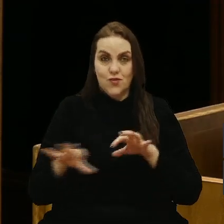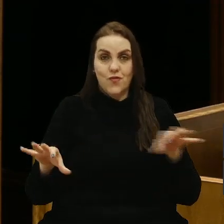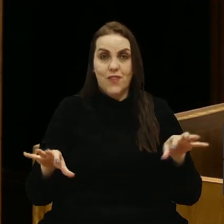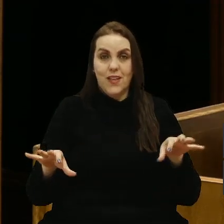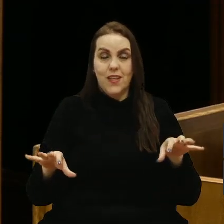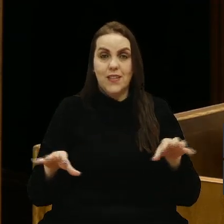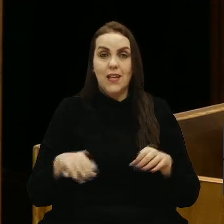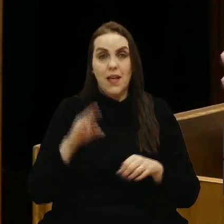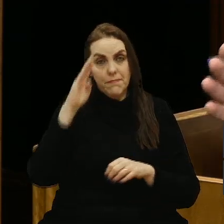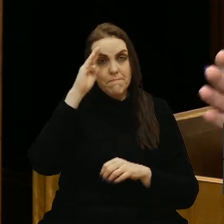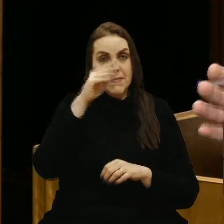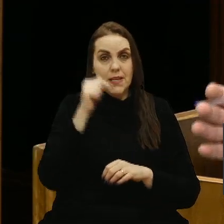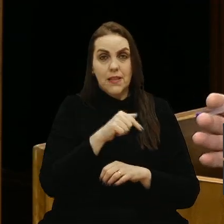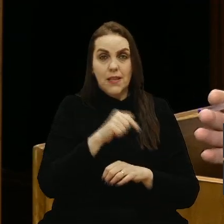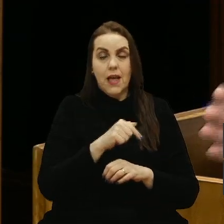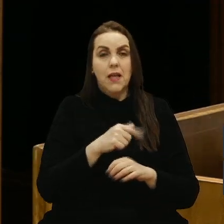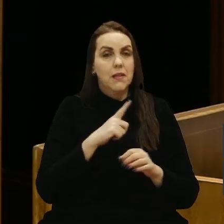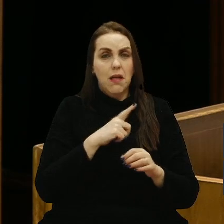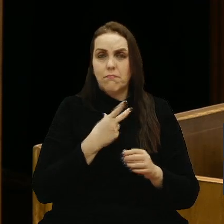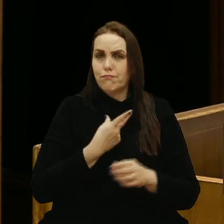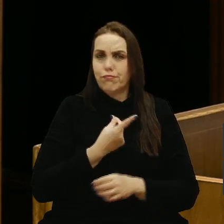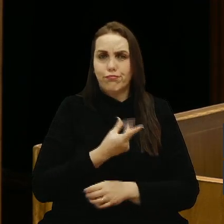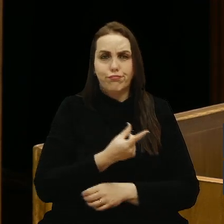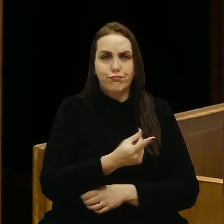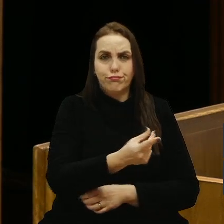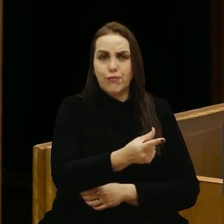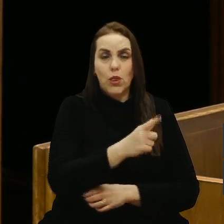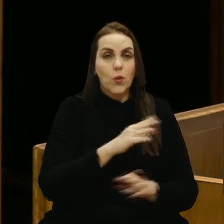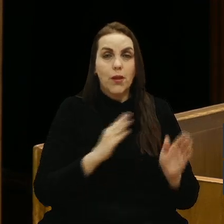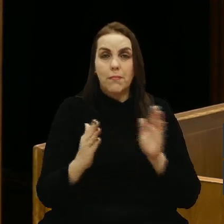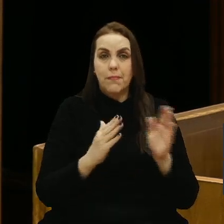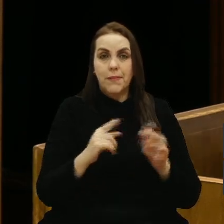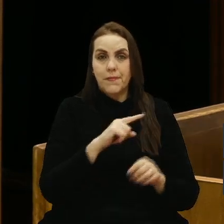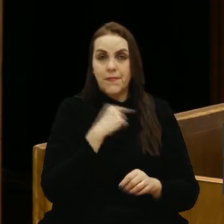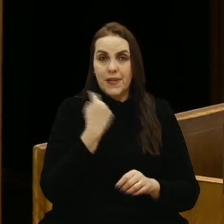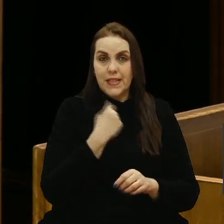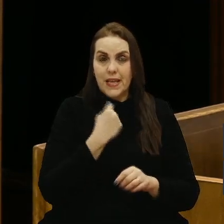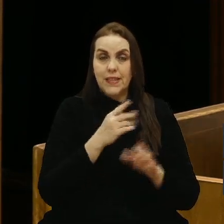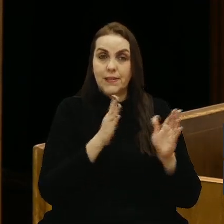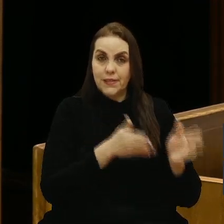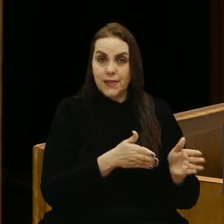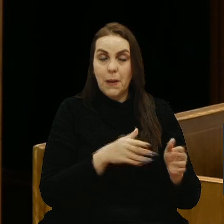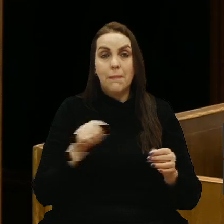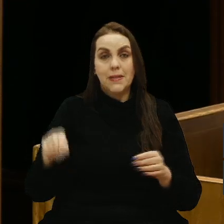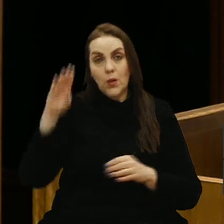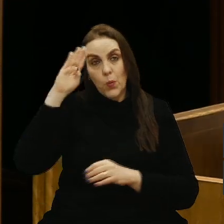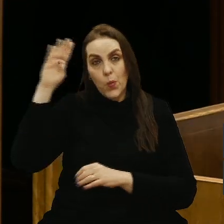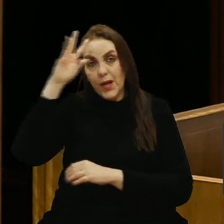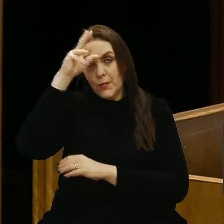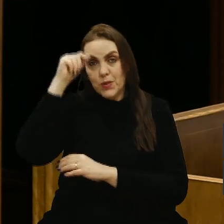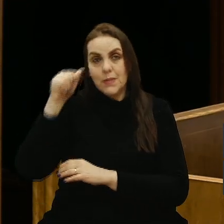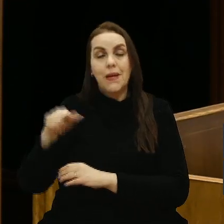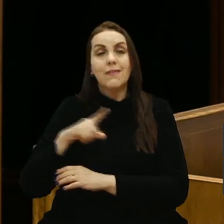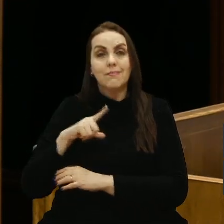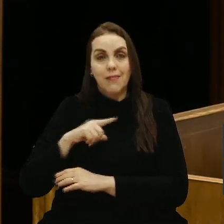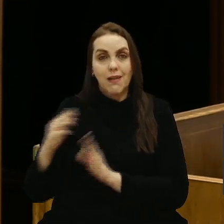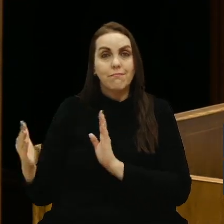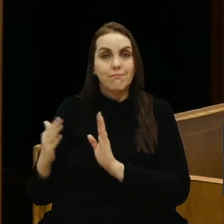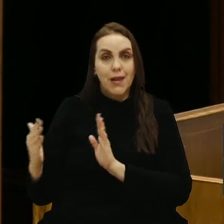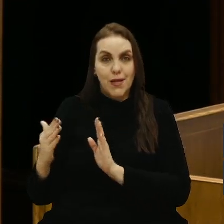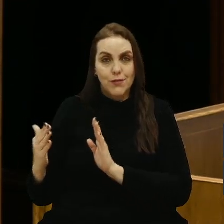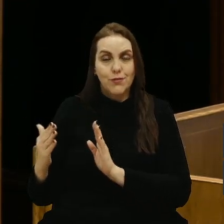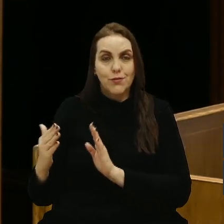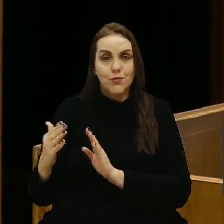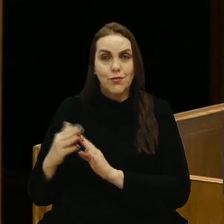Exército é um porte de arma indeterminado, ou seja, não tem prazo de validade. Mas o da Guarda Municipal tem um prazo de validade